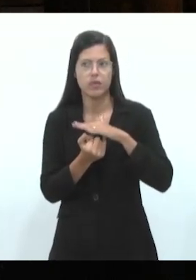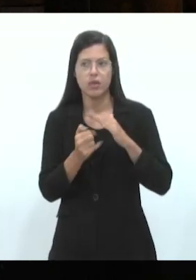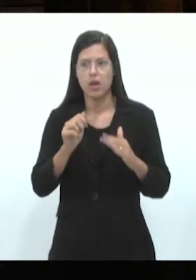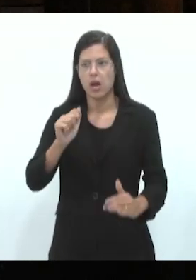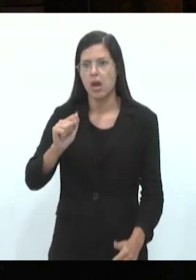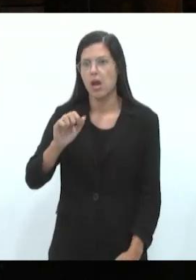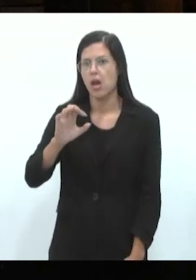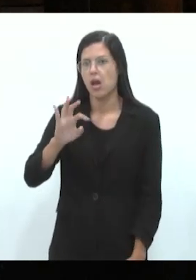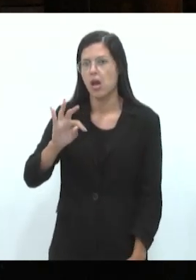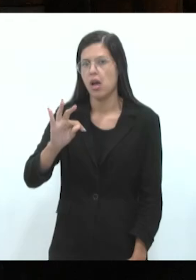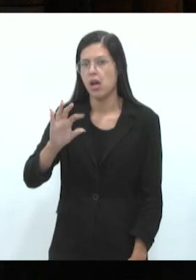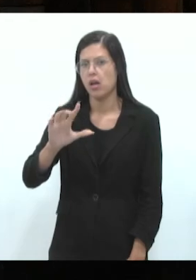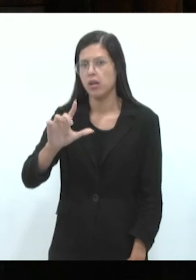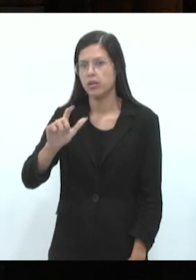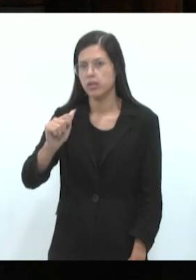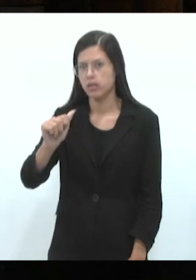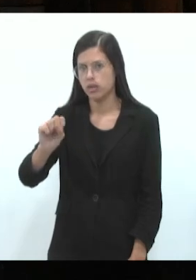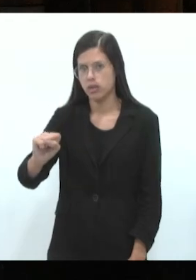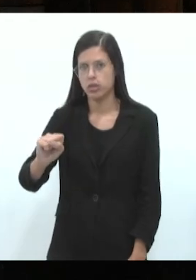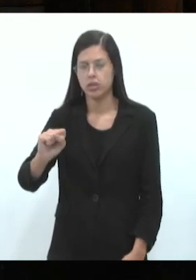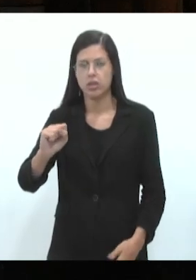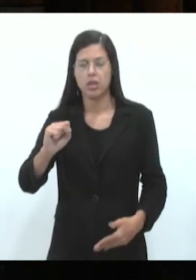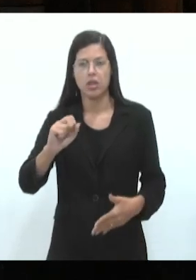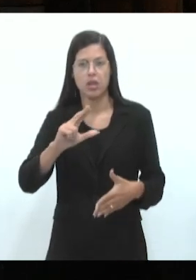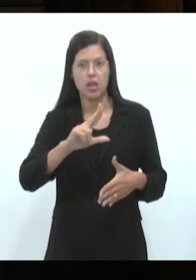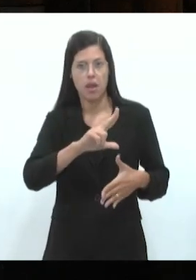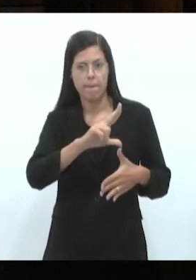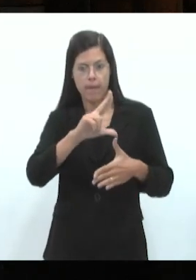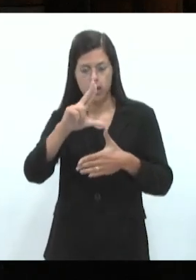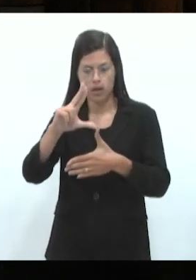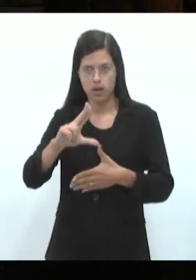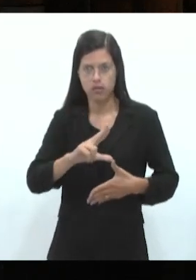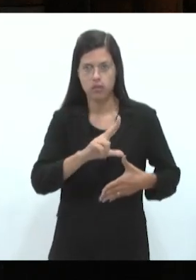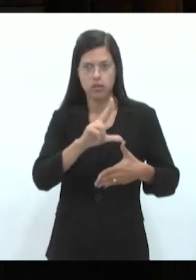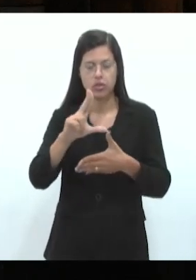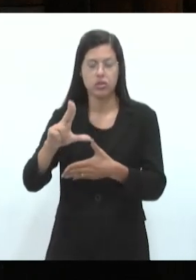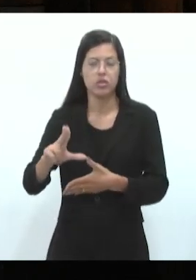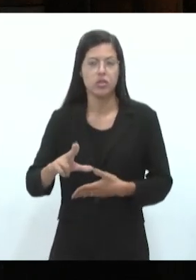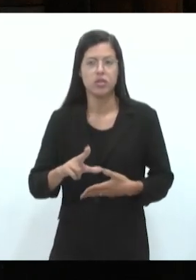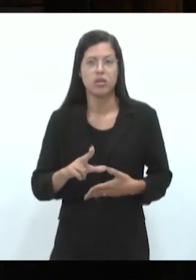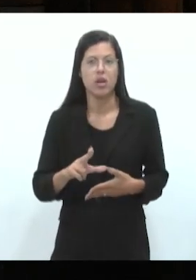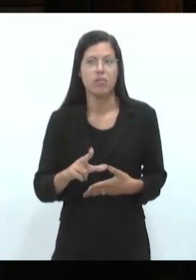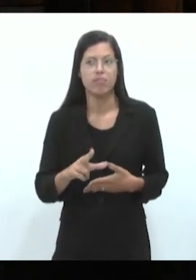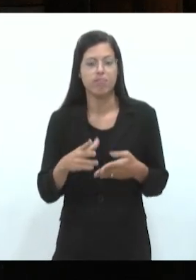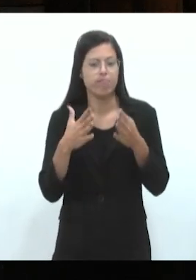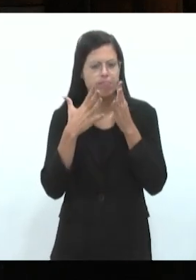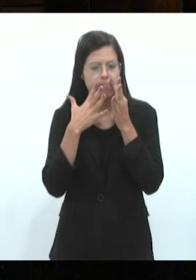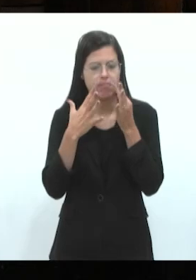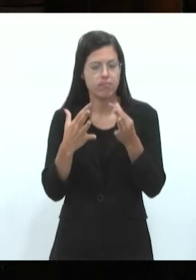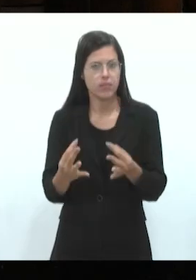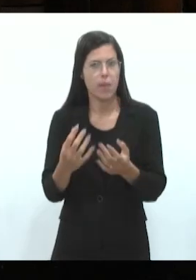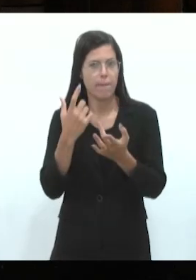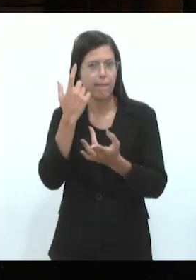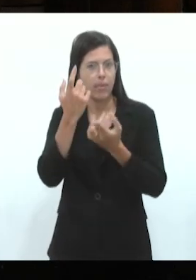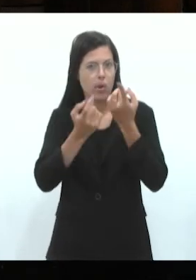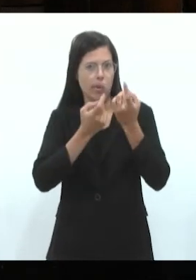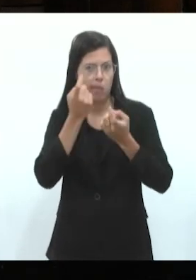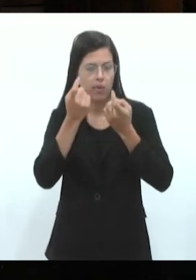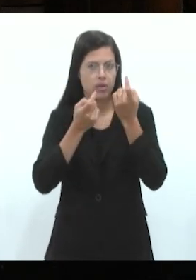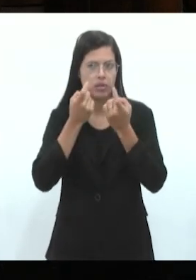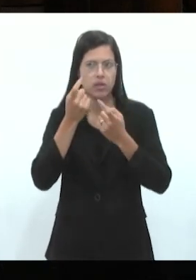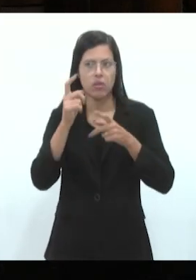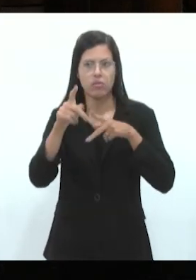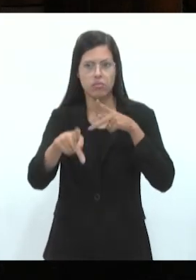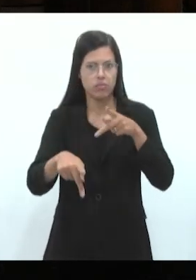Atlas, na América Latina, que chama a atenção e a preocupação da